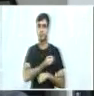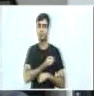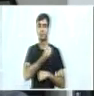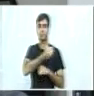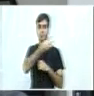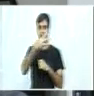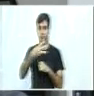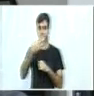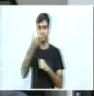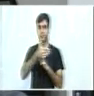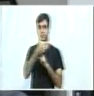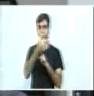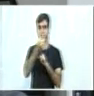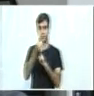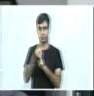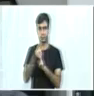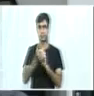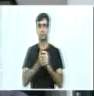003-2016.